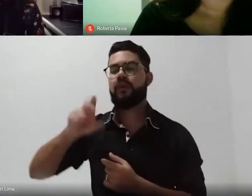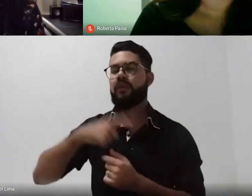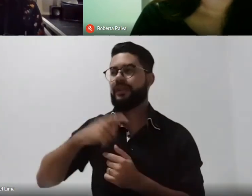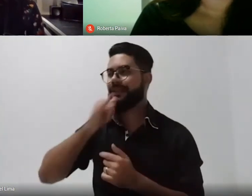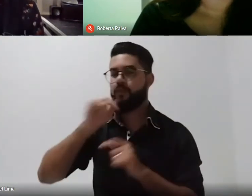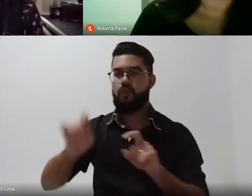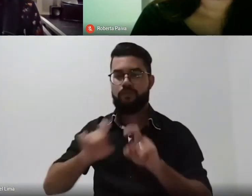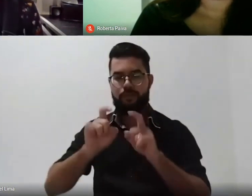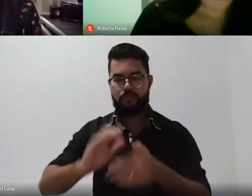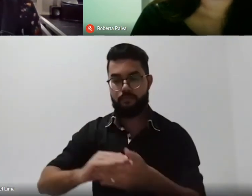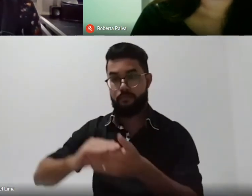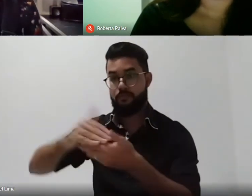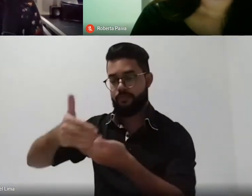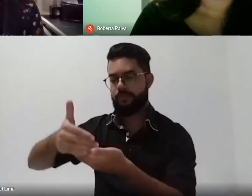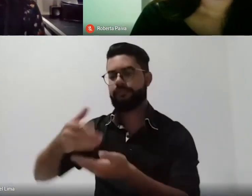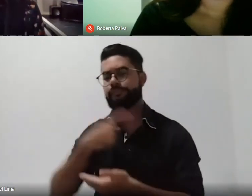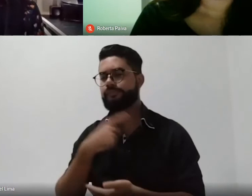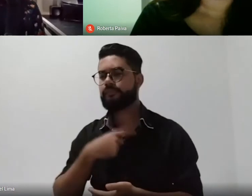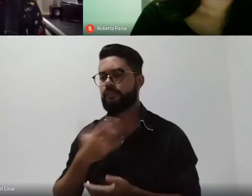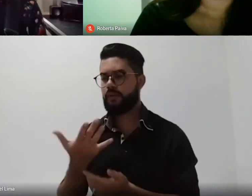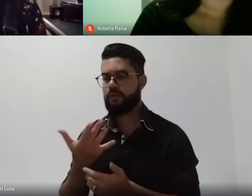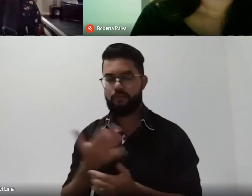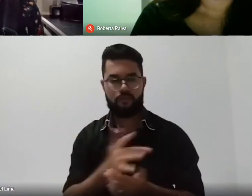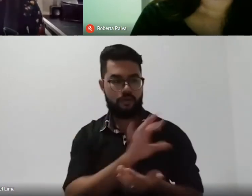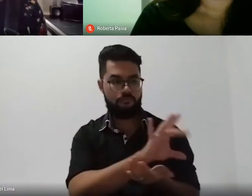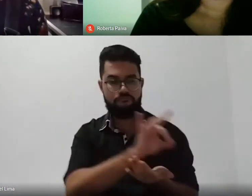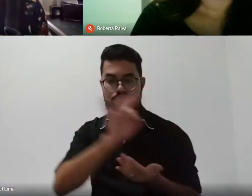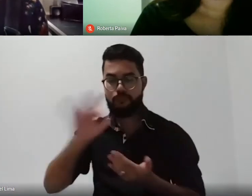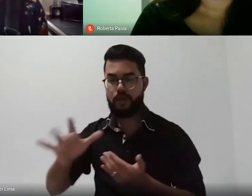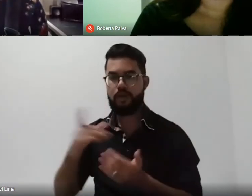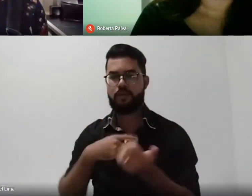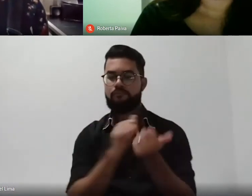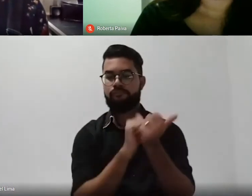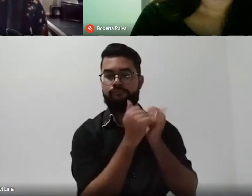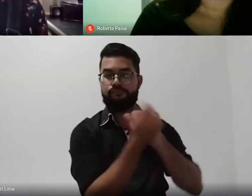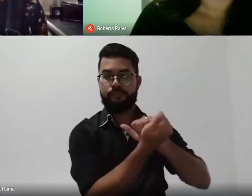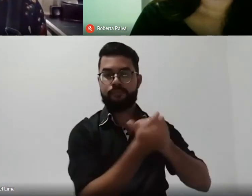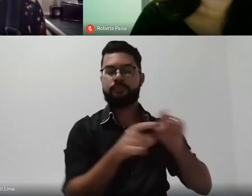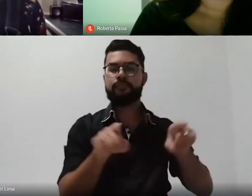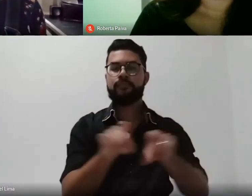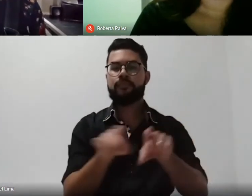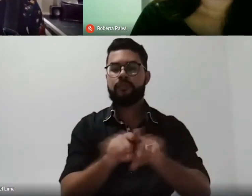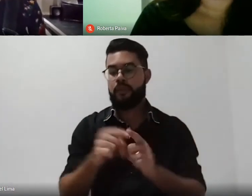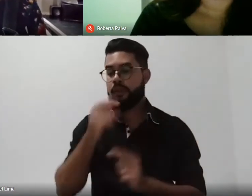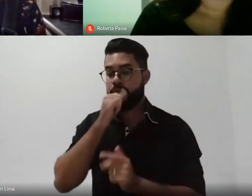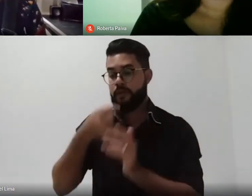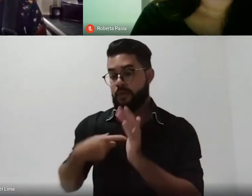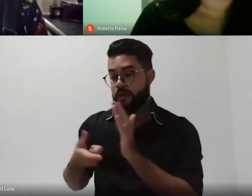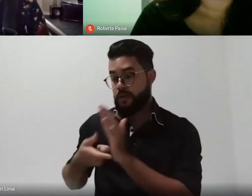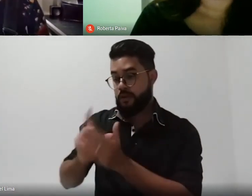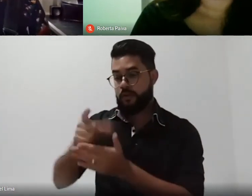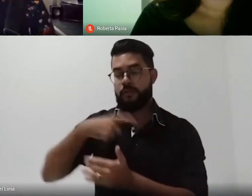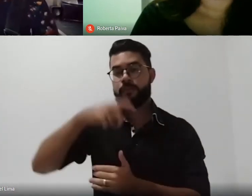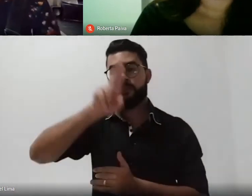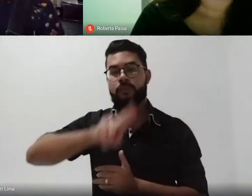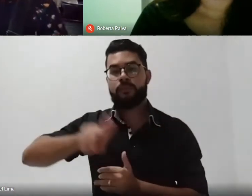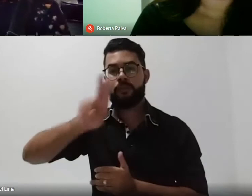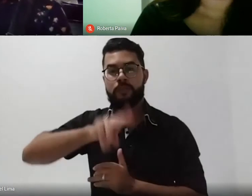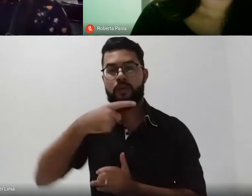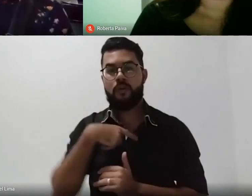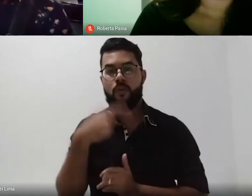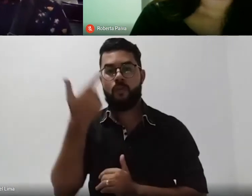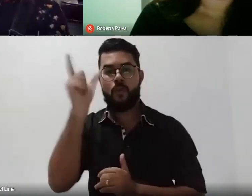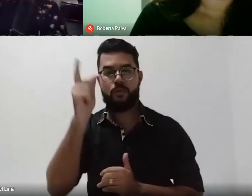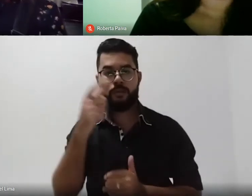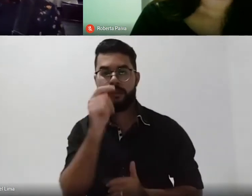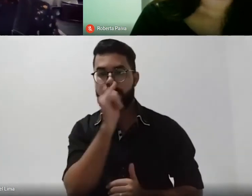o projeto das vistas mão livre, modela, e antes a gente fazia com a prototipagem com sabão, né?